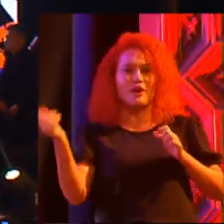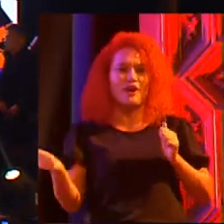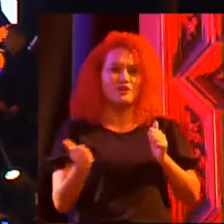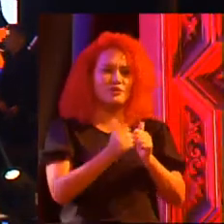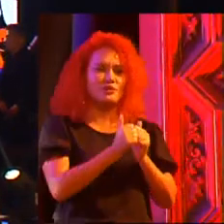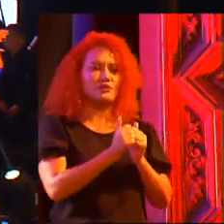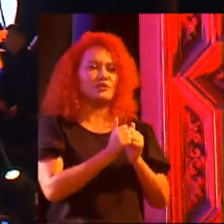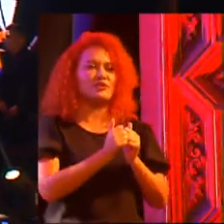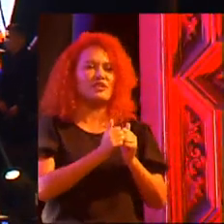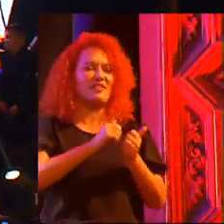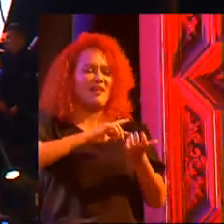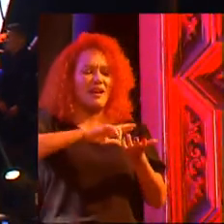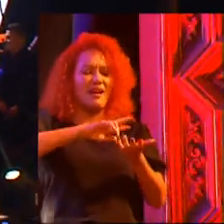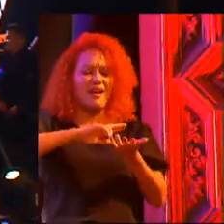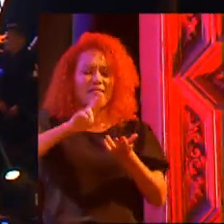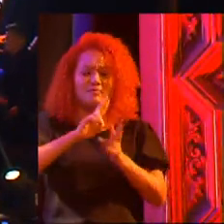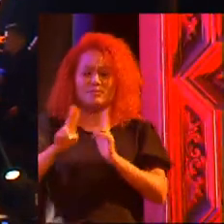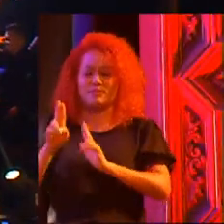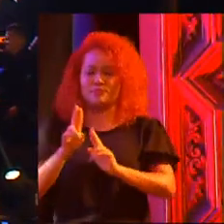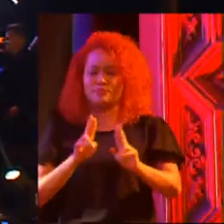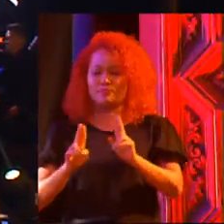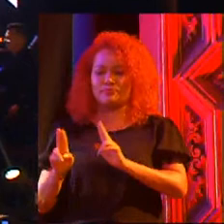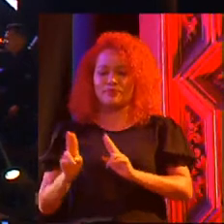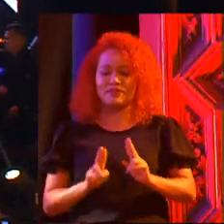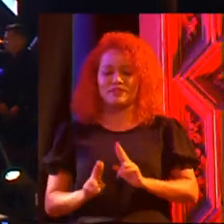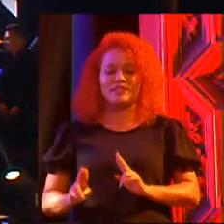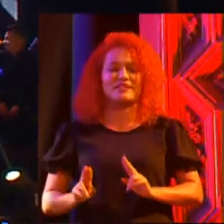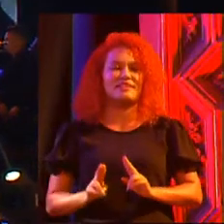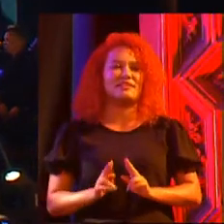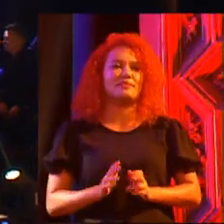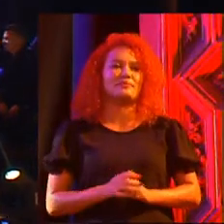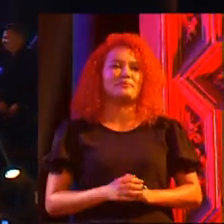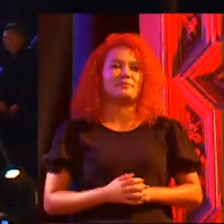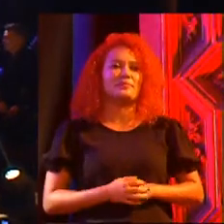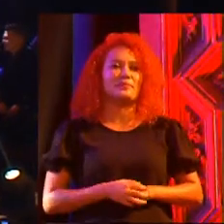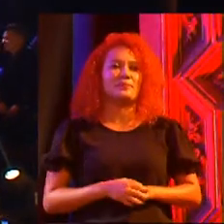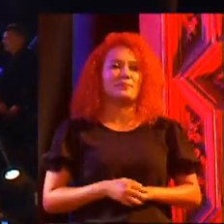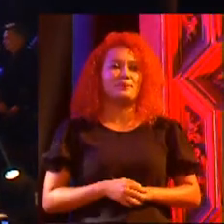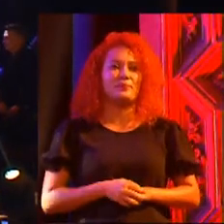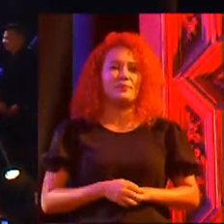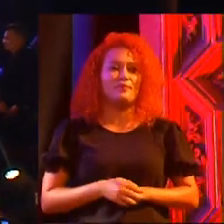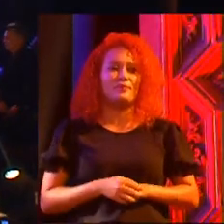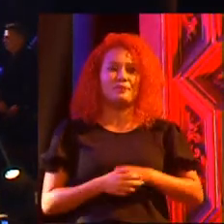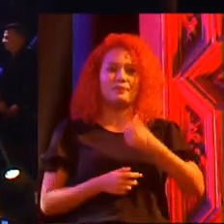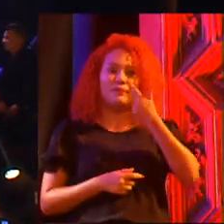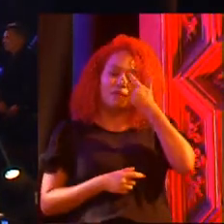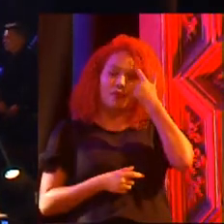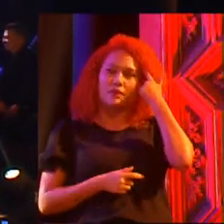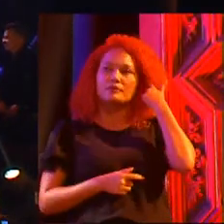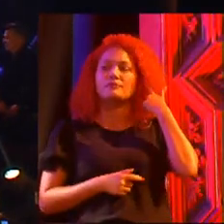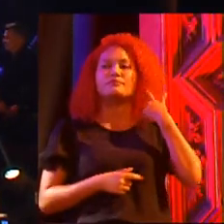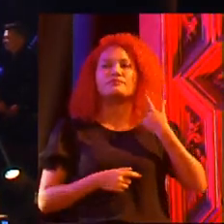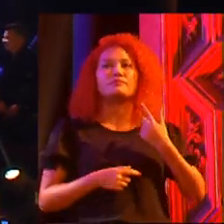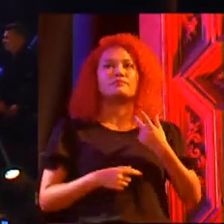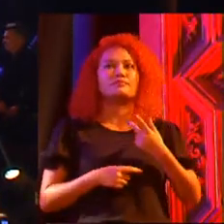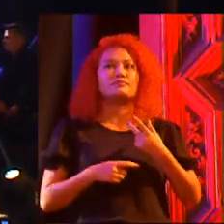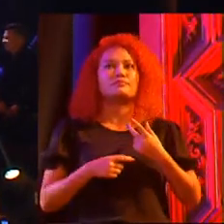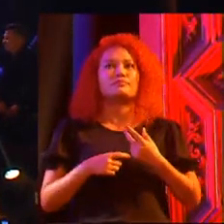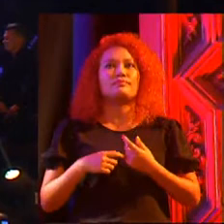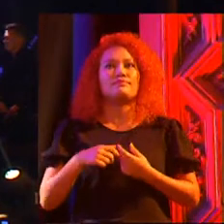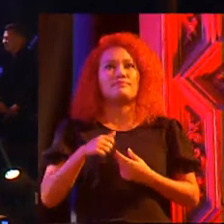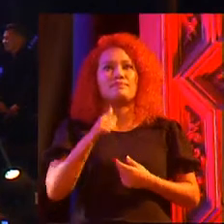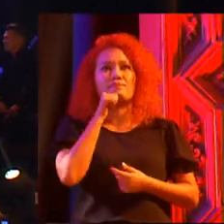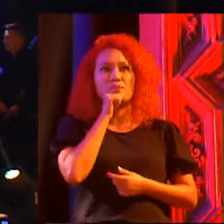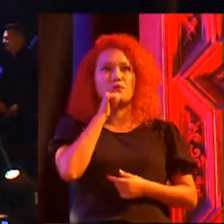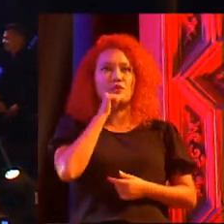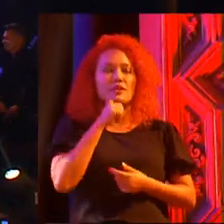Figarella, Adria Góes, o Ari Lou e a Alessandra Munduruku, que fez uma fala muito potente,